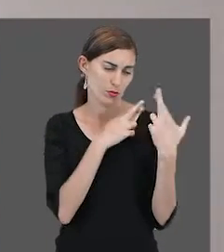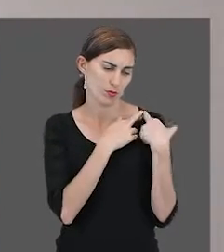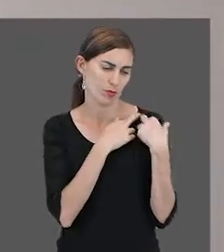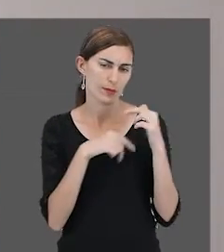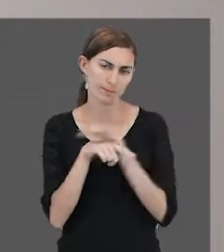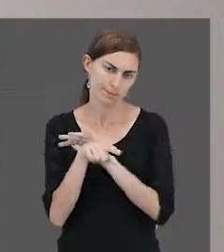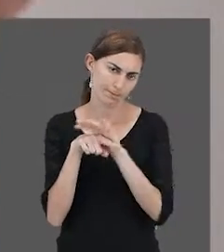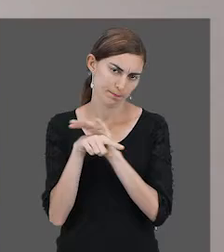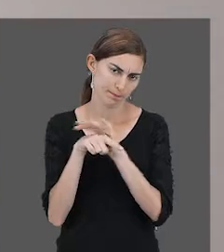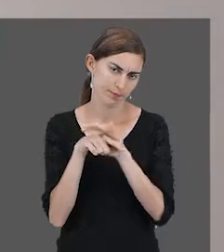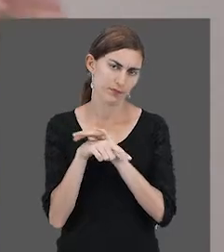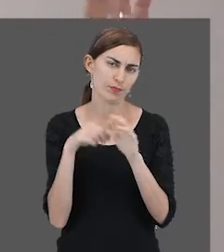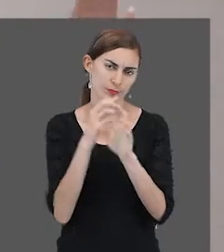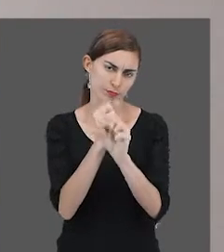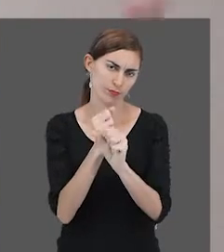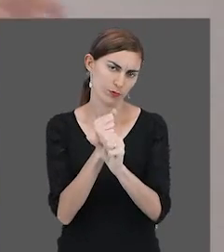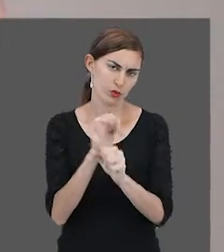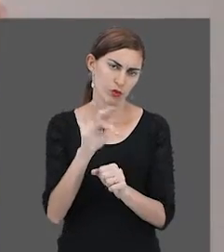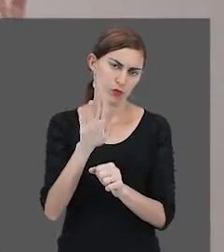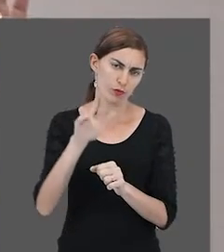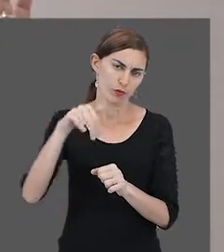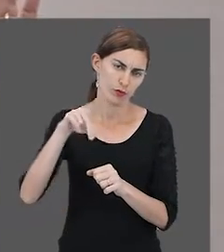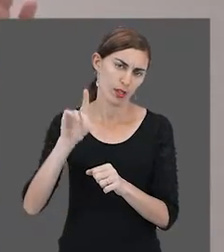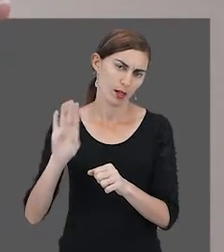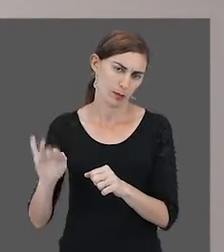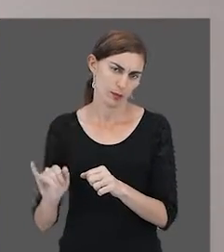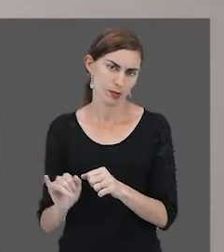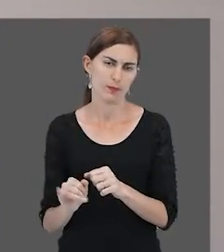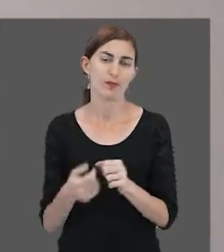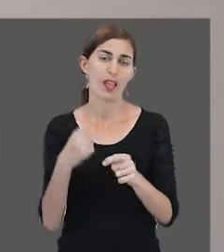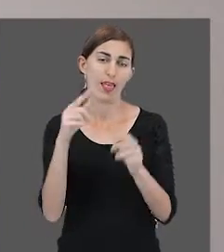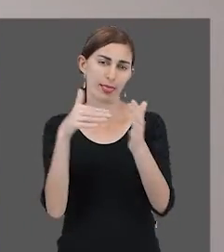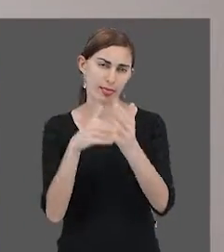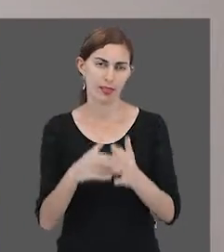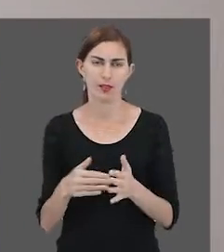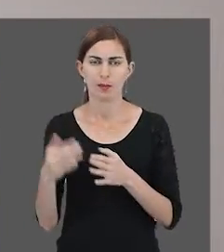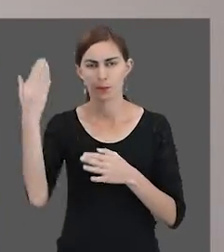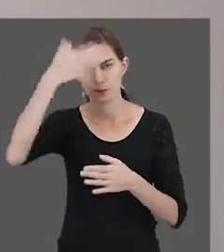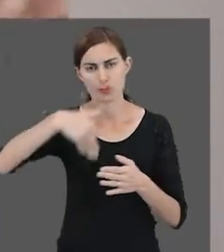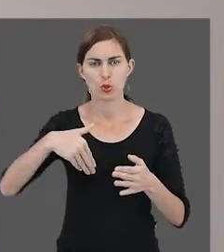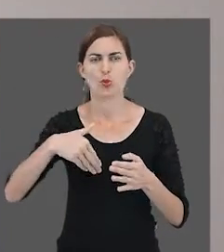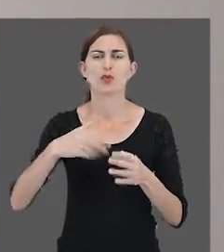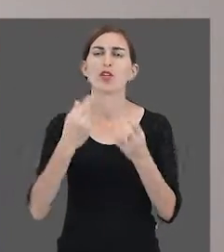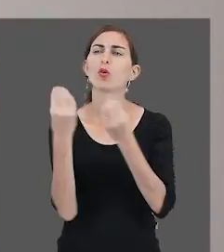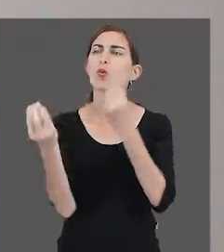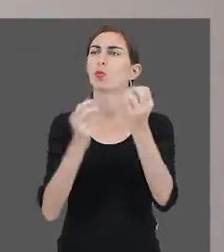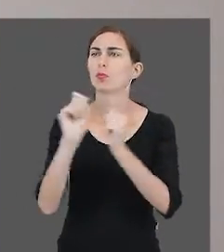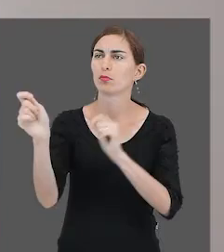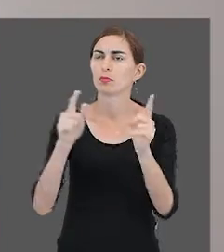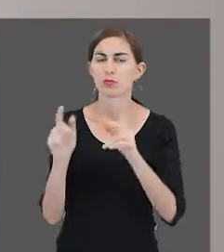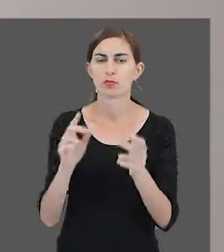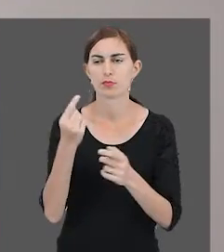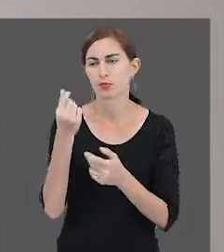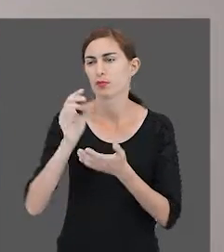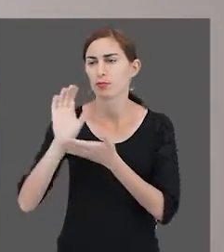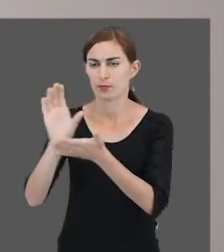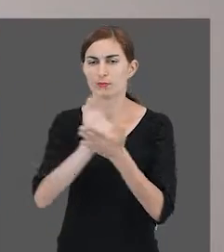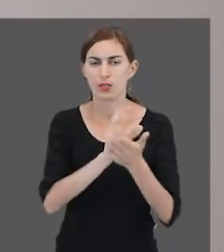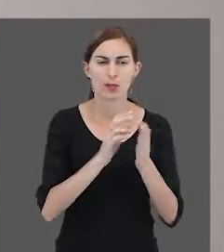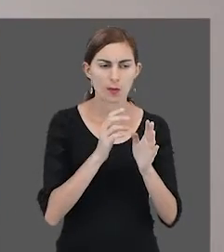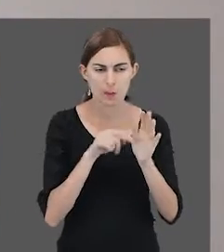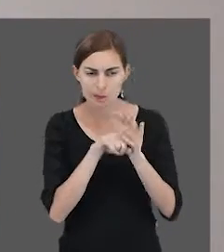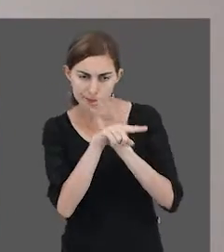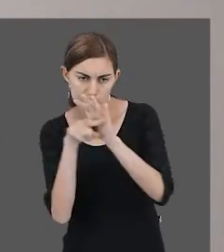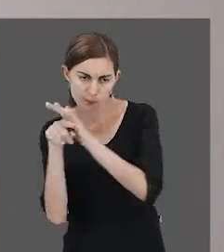Fundeb e desde a sua concepção na Lei Orçamentária Anual até a sua prestação de contas, passando pela sua execução. Ele